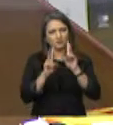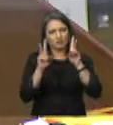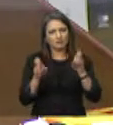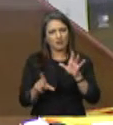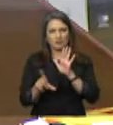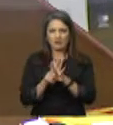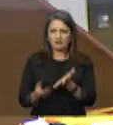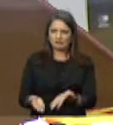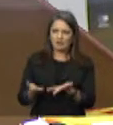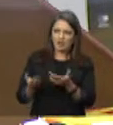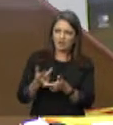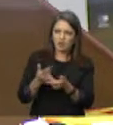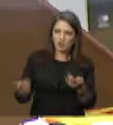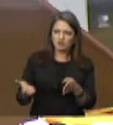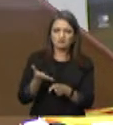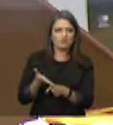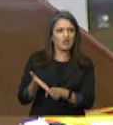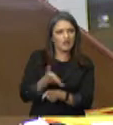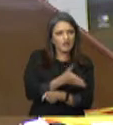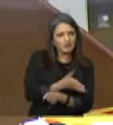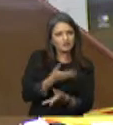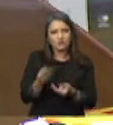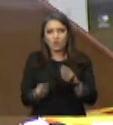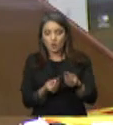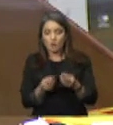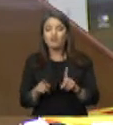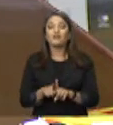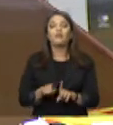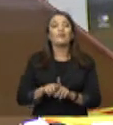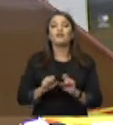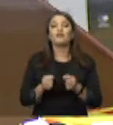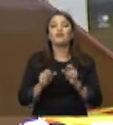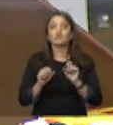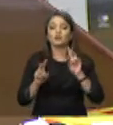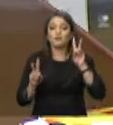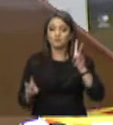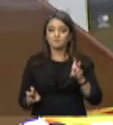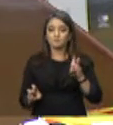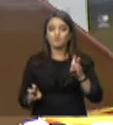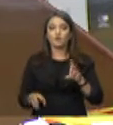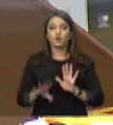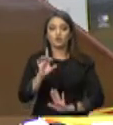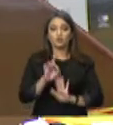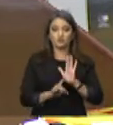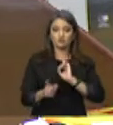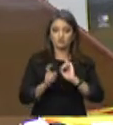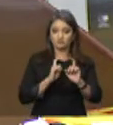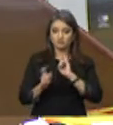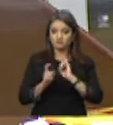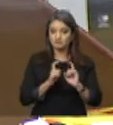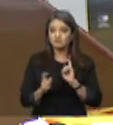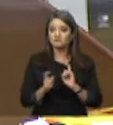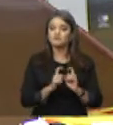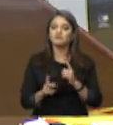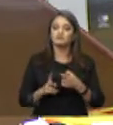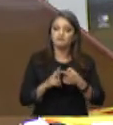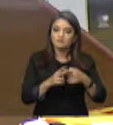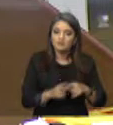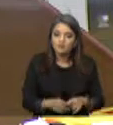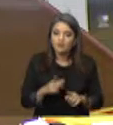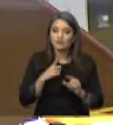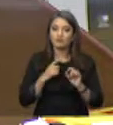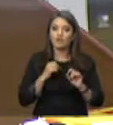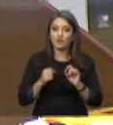da Lei benéfica no Direito Administrativo sancionador também defende que prevalece no Direito Administrativo sancionador o